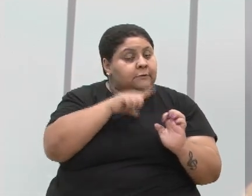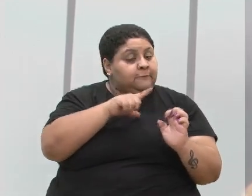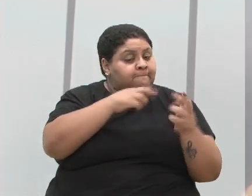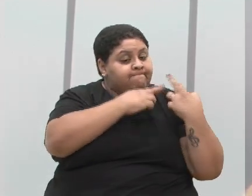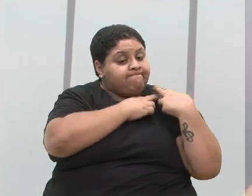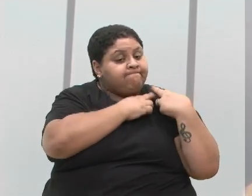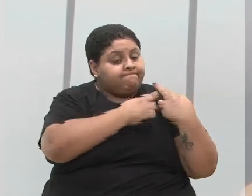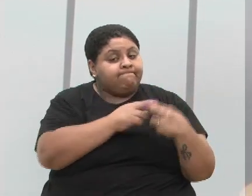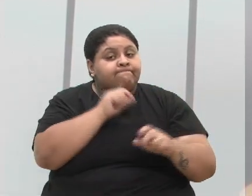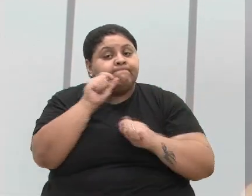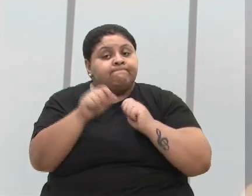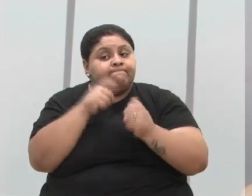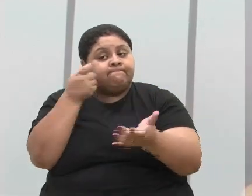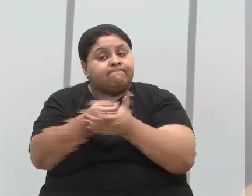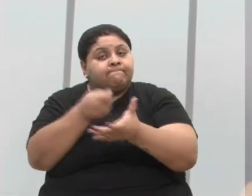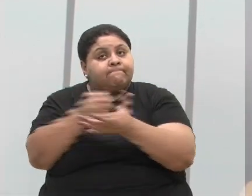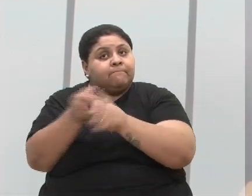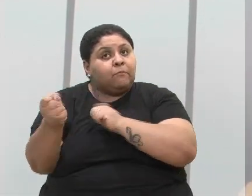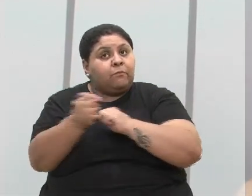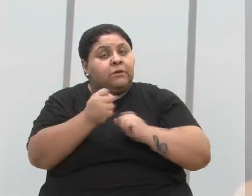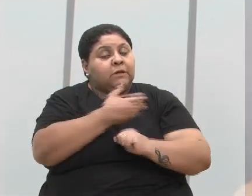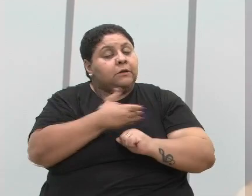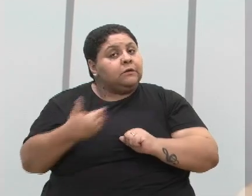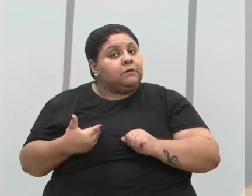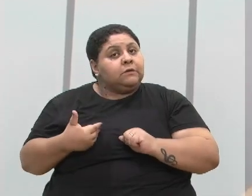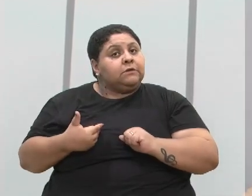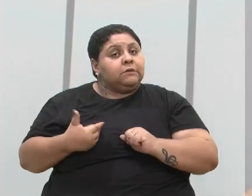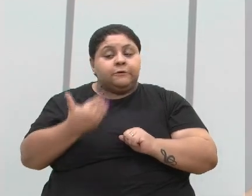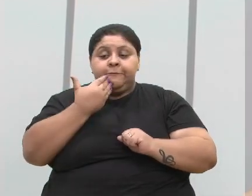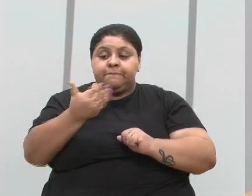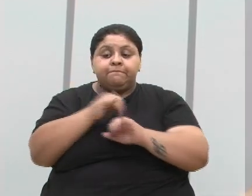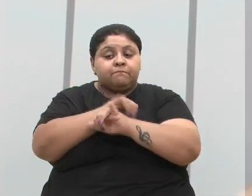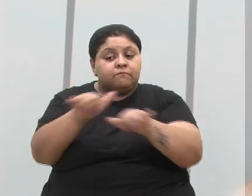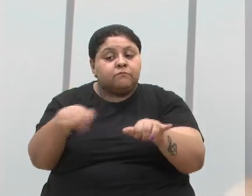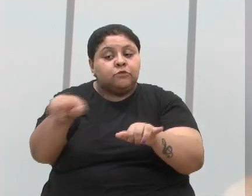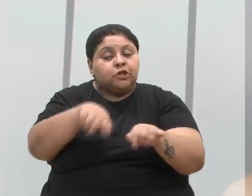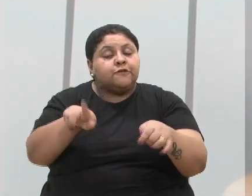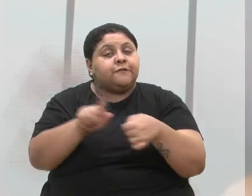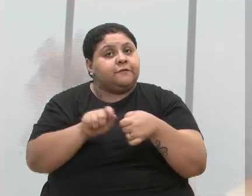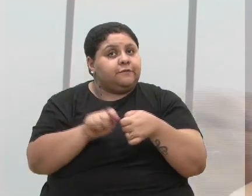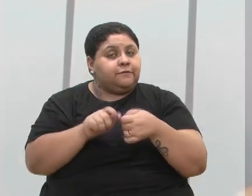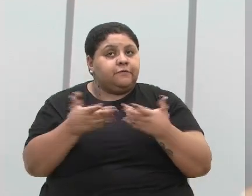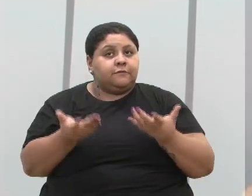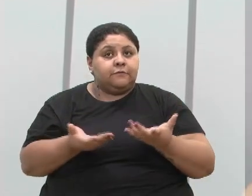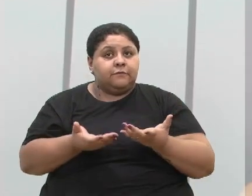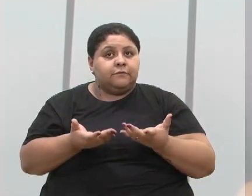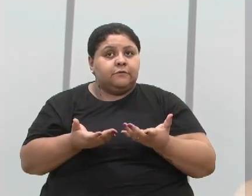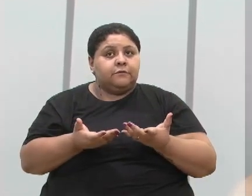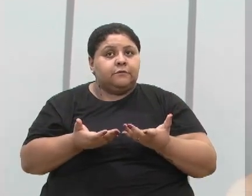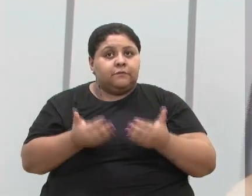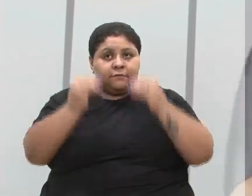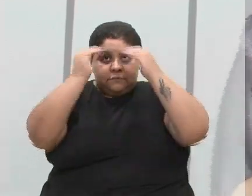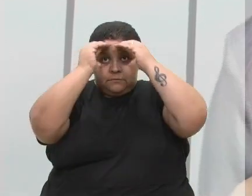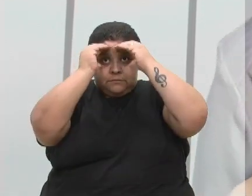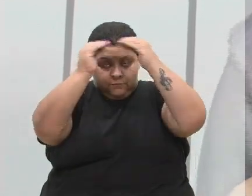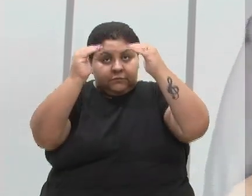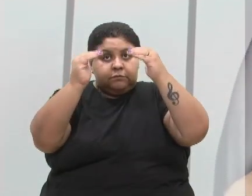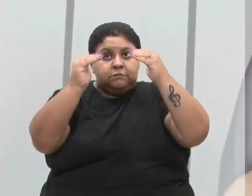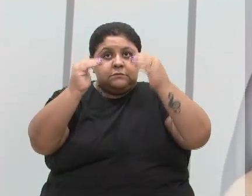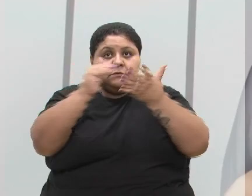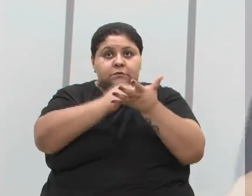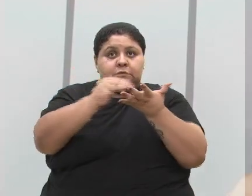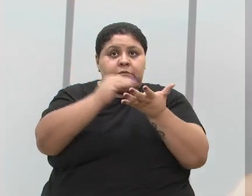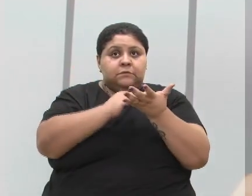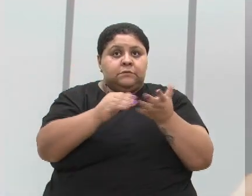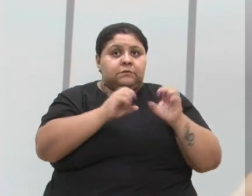responsabilizada, quem tem que cobrar é o poder público. E é este pedido que nós estamos fazendo. Cumpre ressaltar que a secretária da